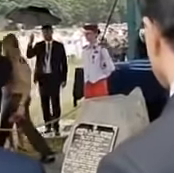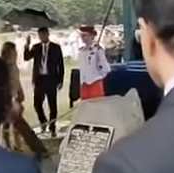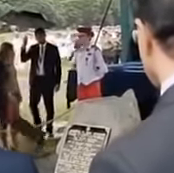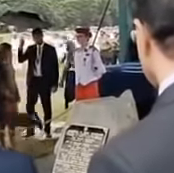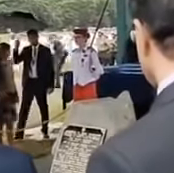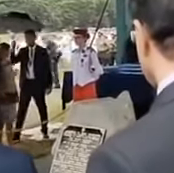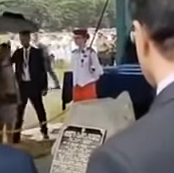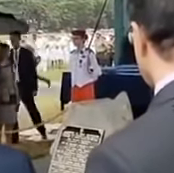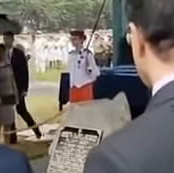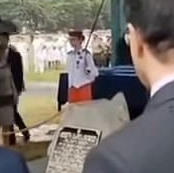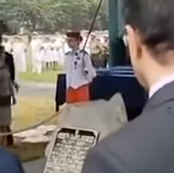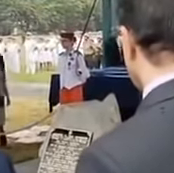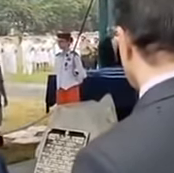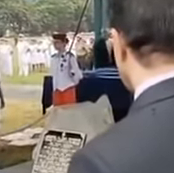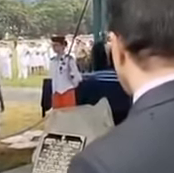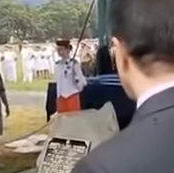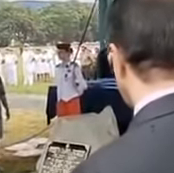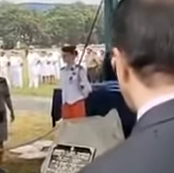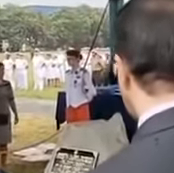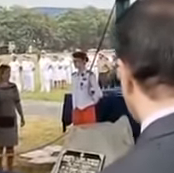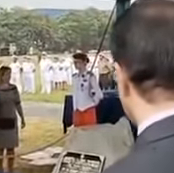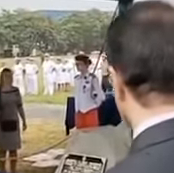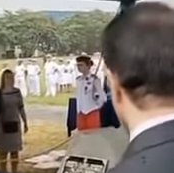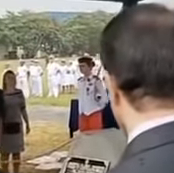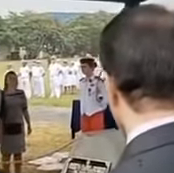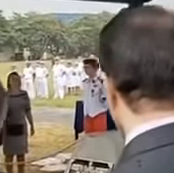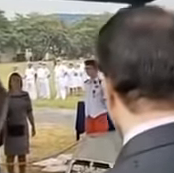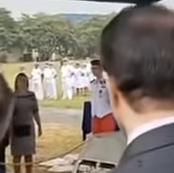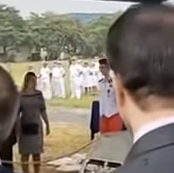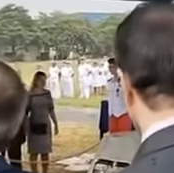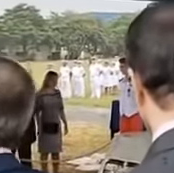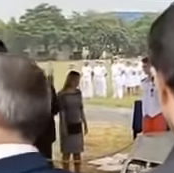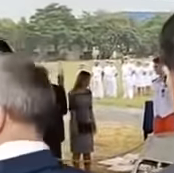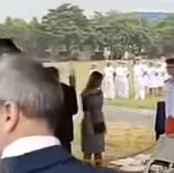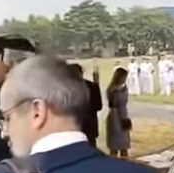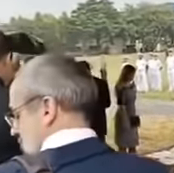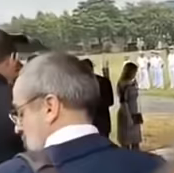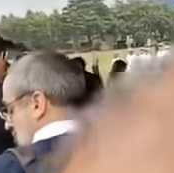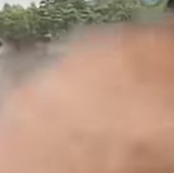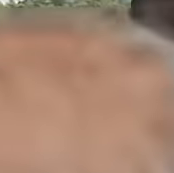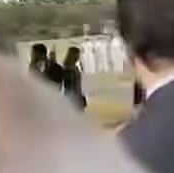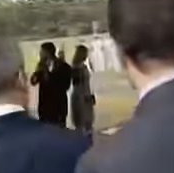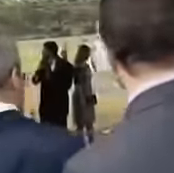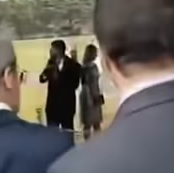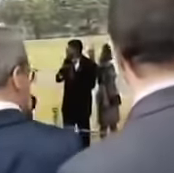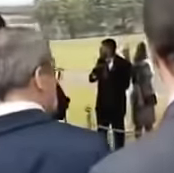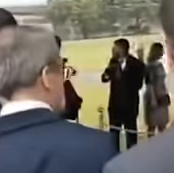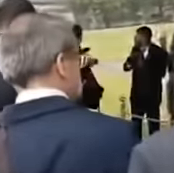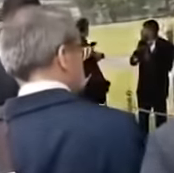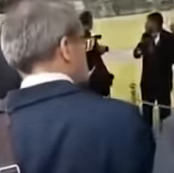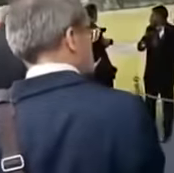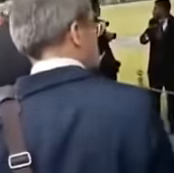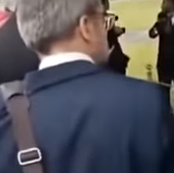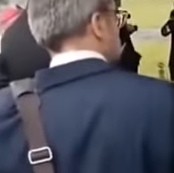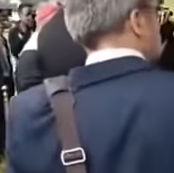Senhor não construir a nossa casa, em vão trabalharão os seus